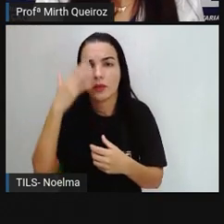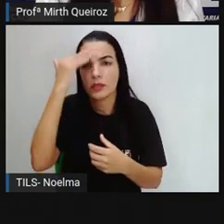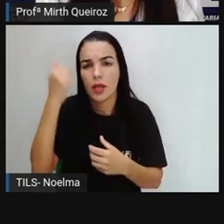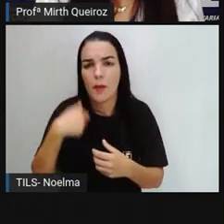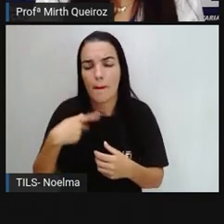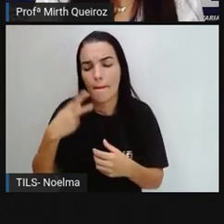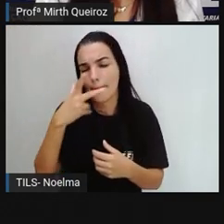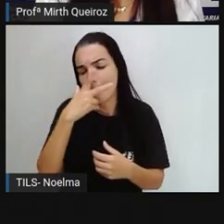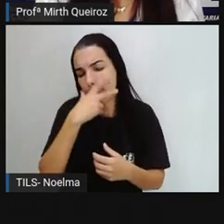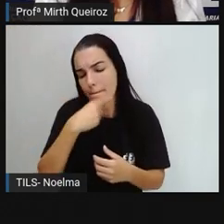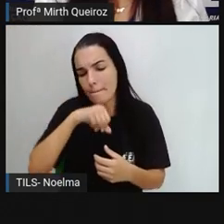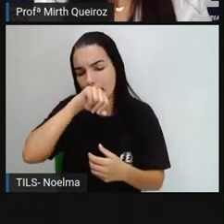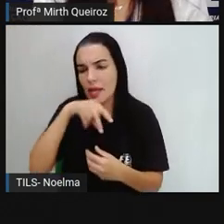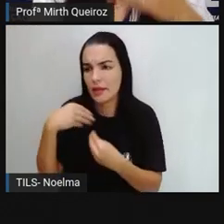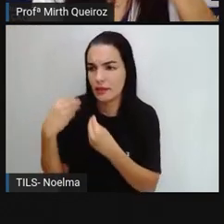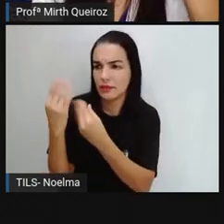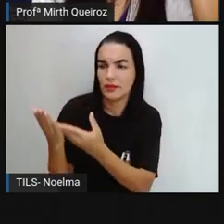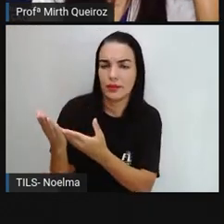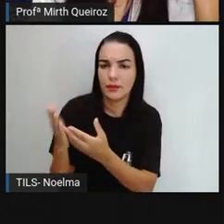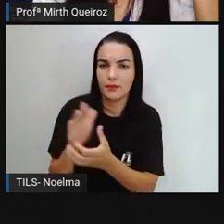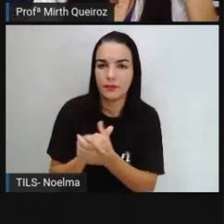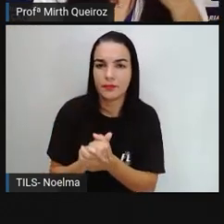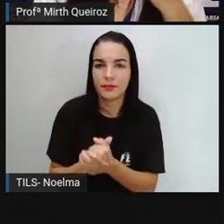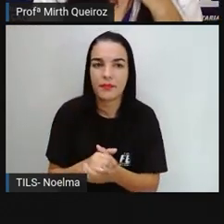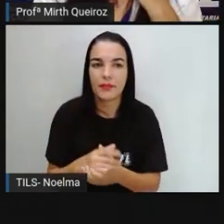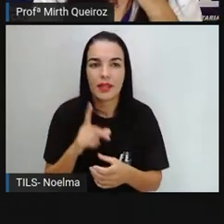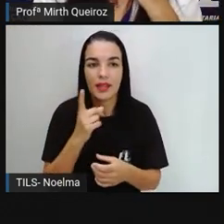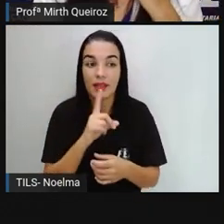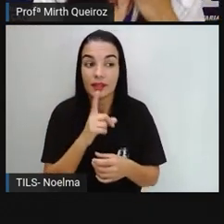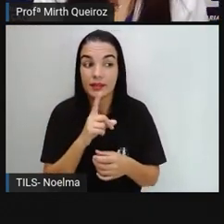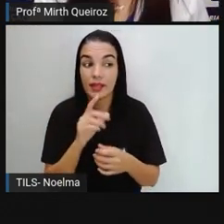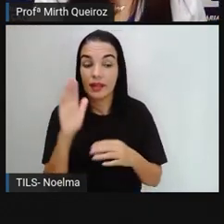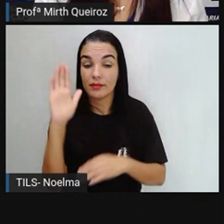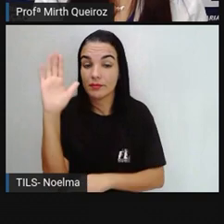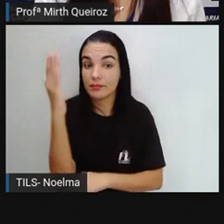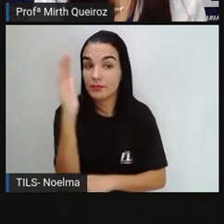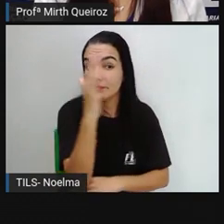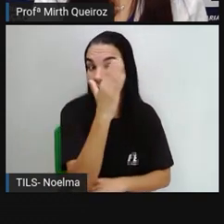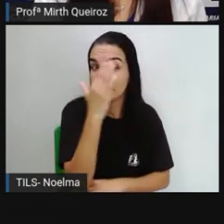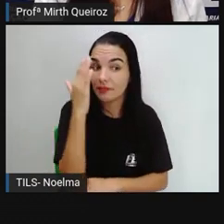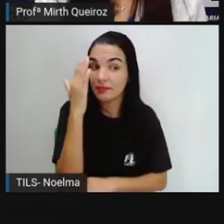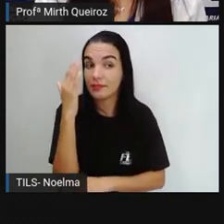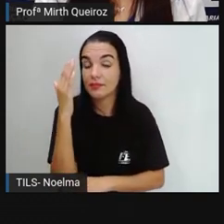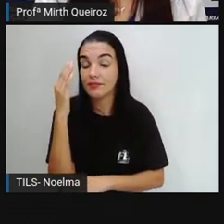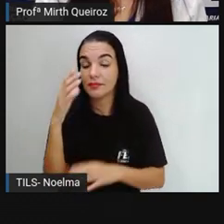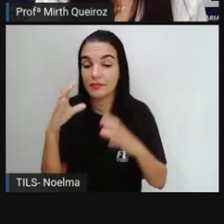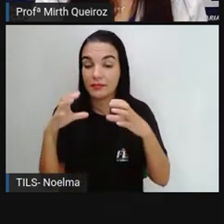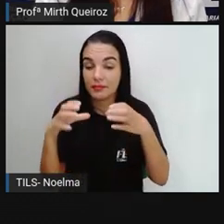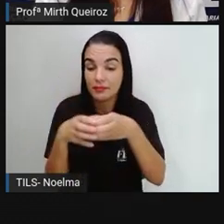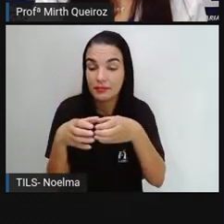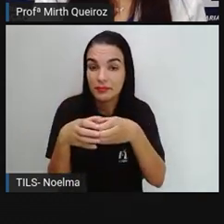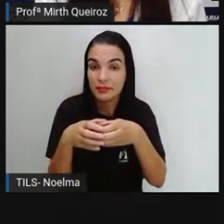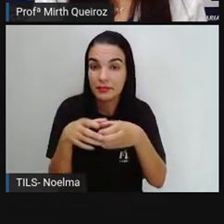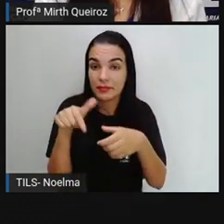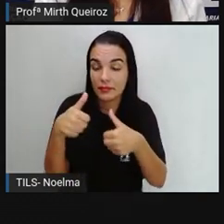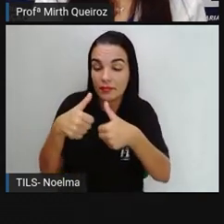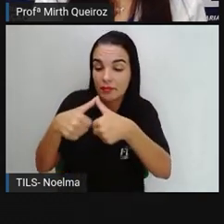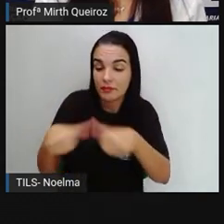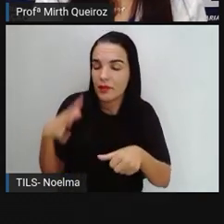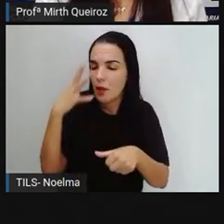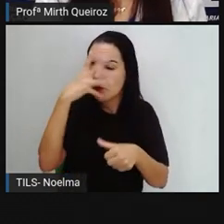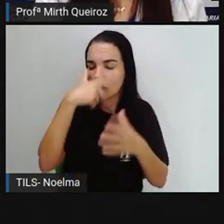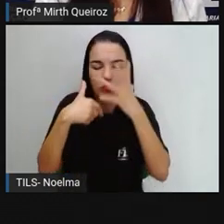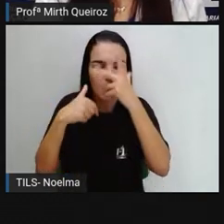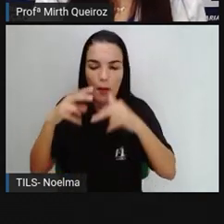serei um pai para ti. Em gaiola de ouro puro, linda, tu irás morar.